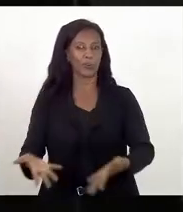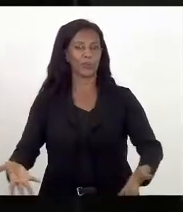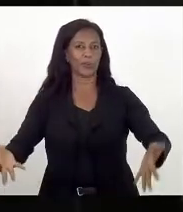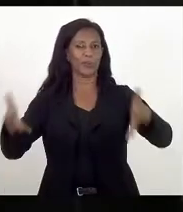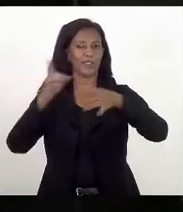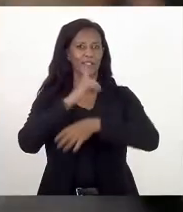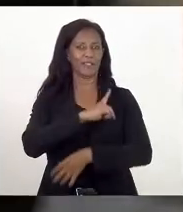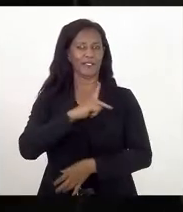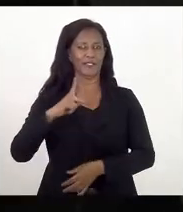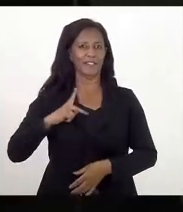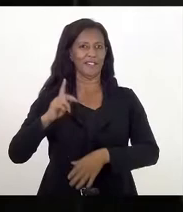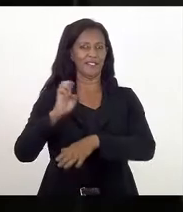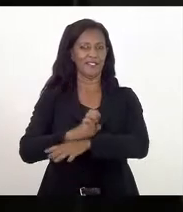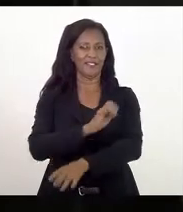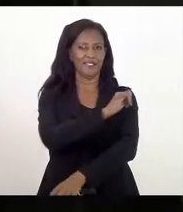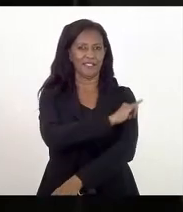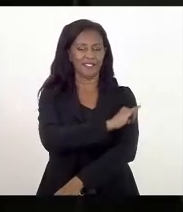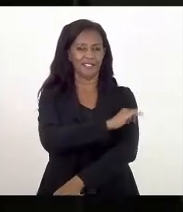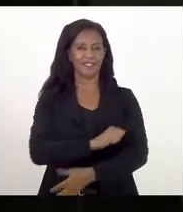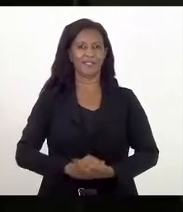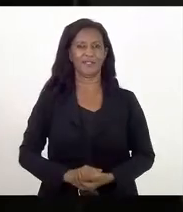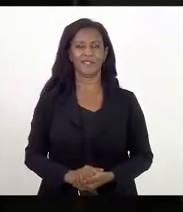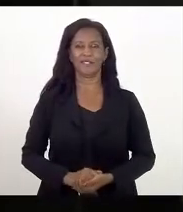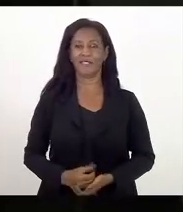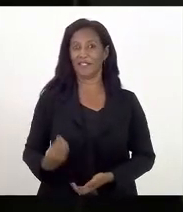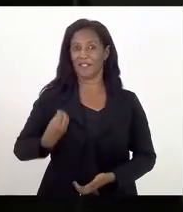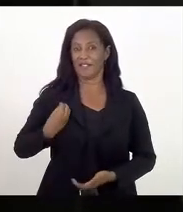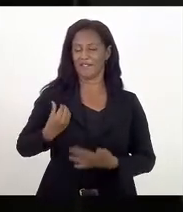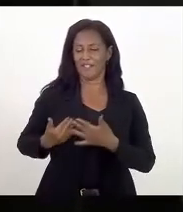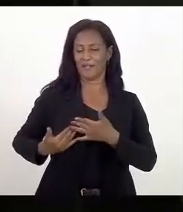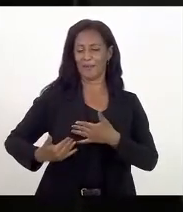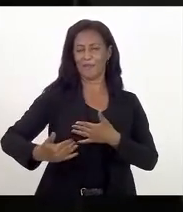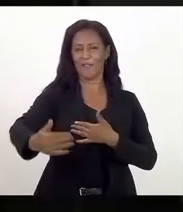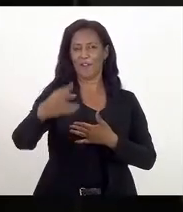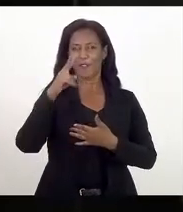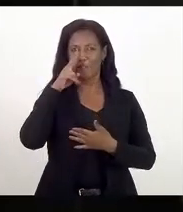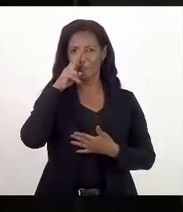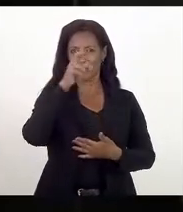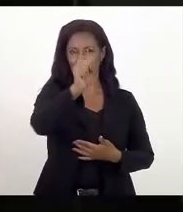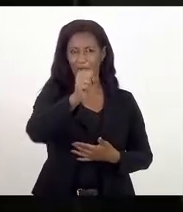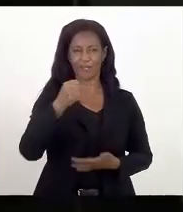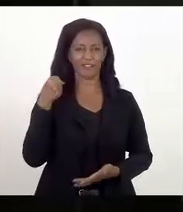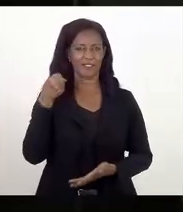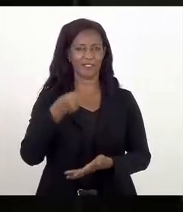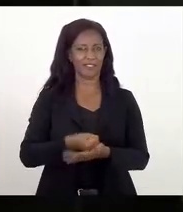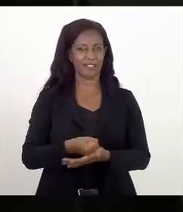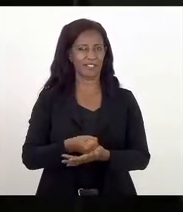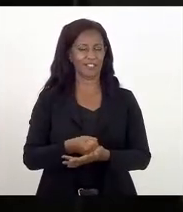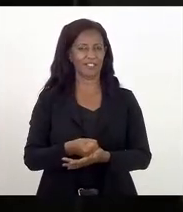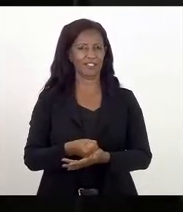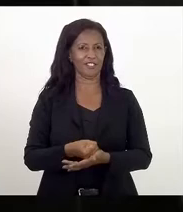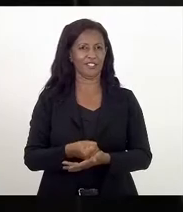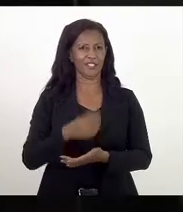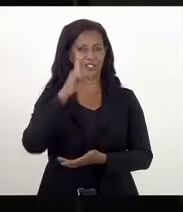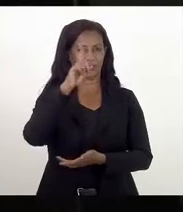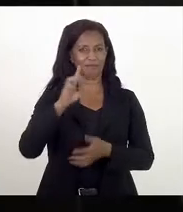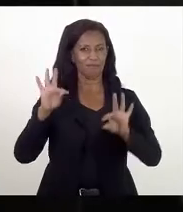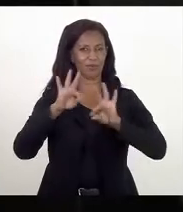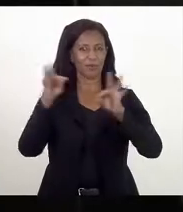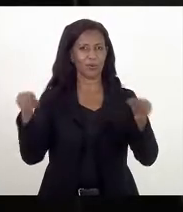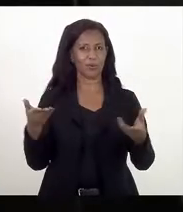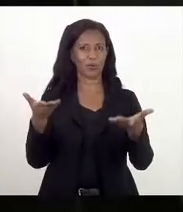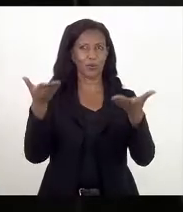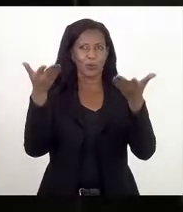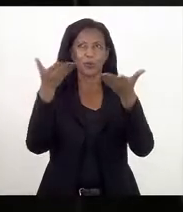Defensoria Pública do Estado do Rio de Janeiro. vida longa, força e garantia de direitos para todos e